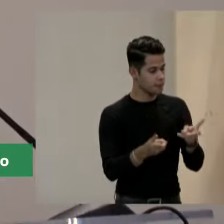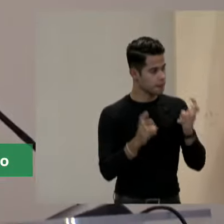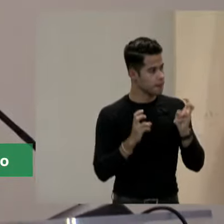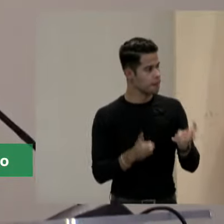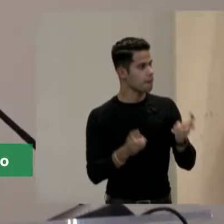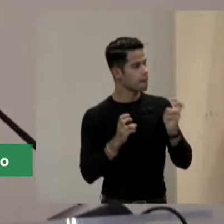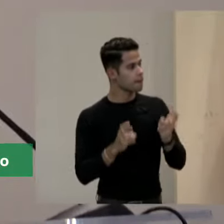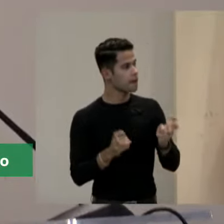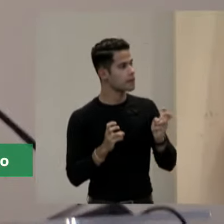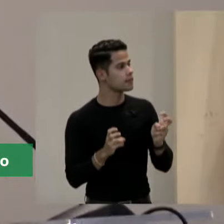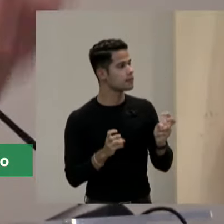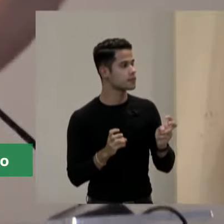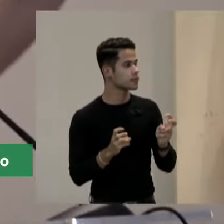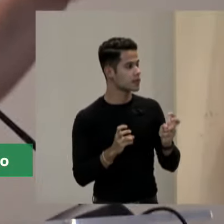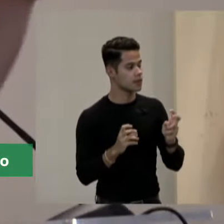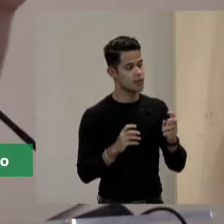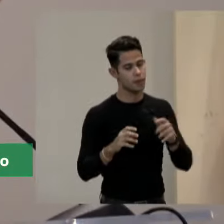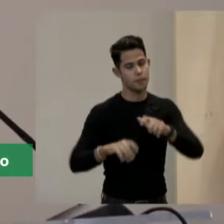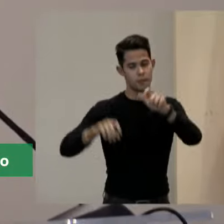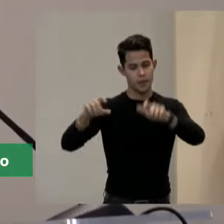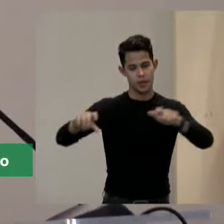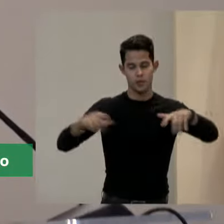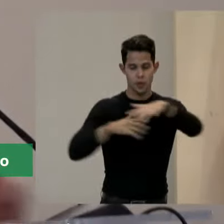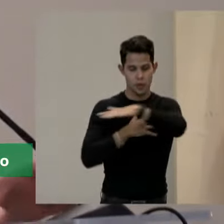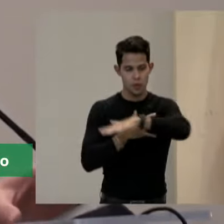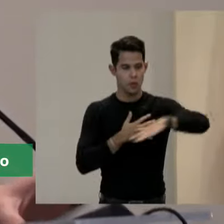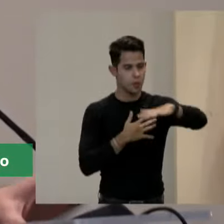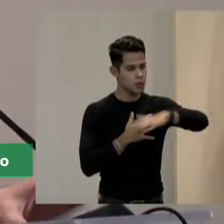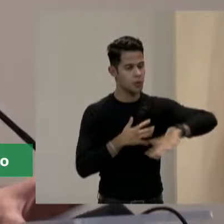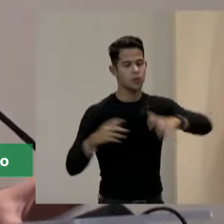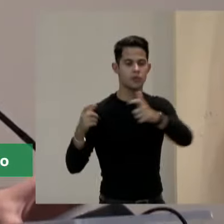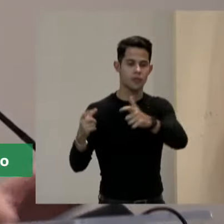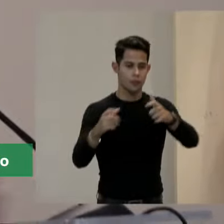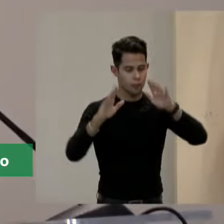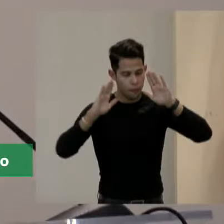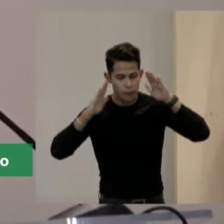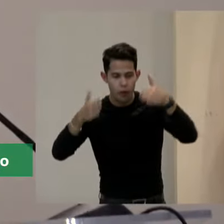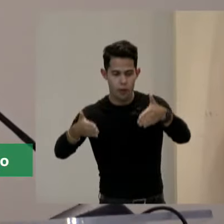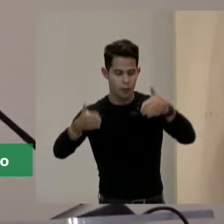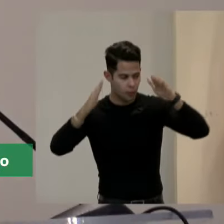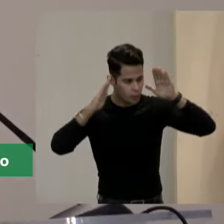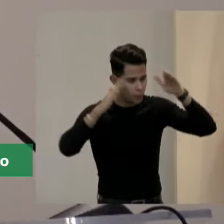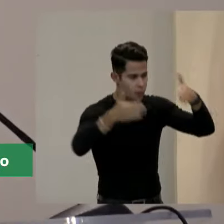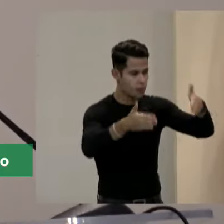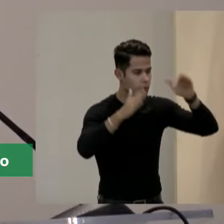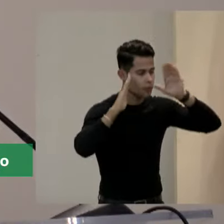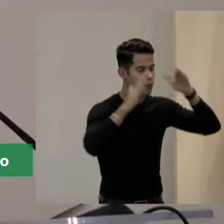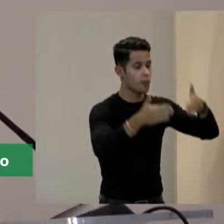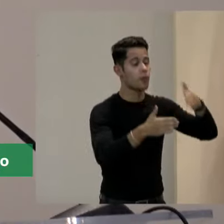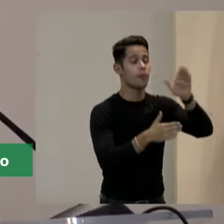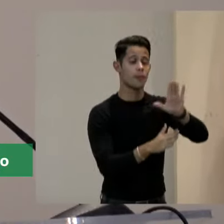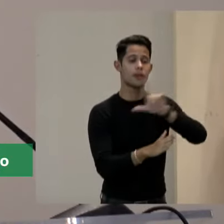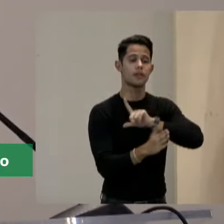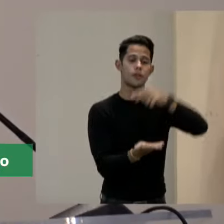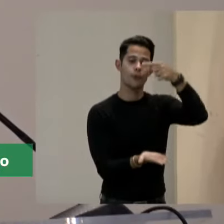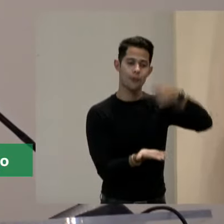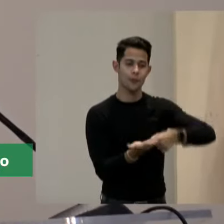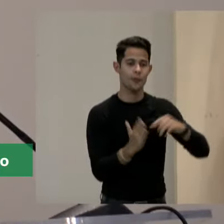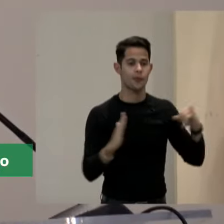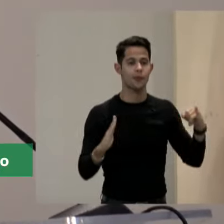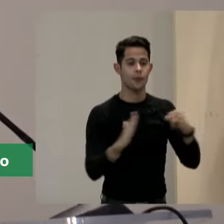de focos e de pessoas que atuam, né, a gente vai ter um compromisso institucional com